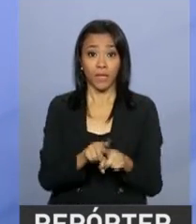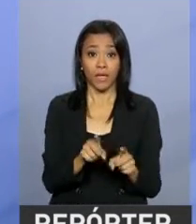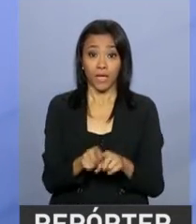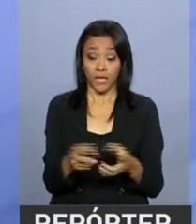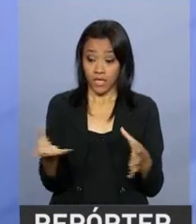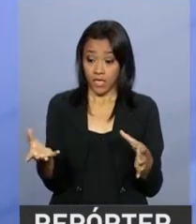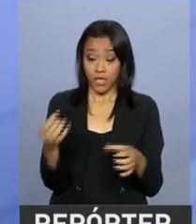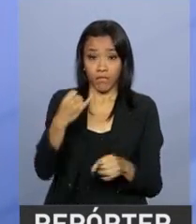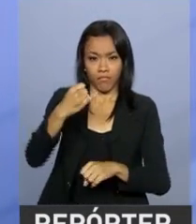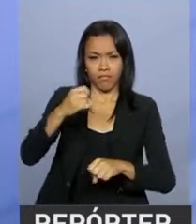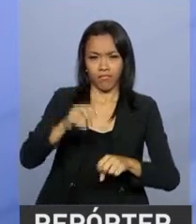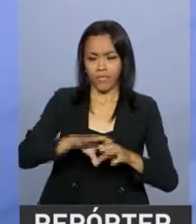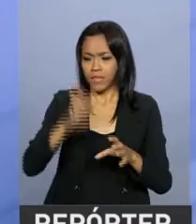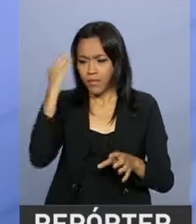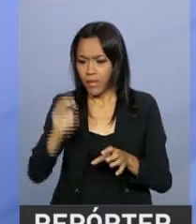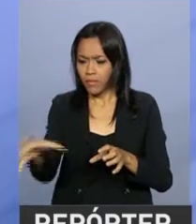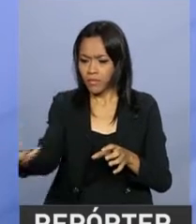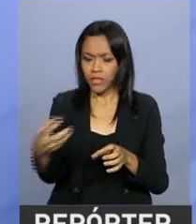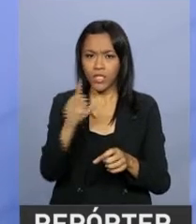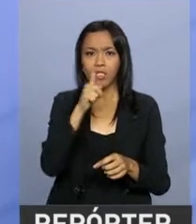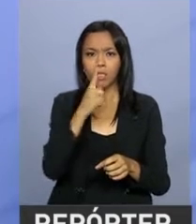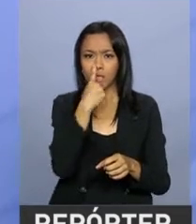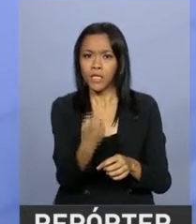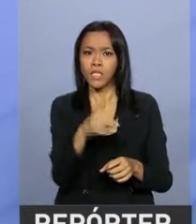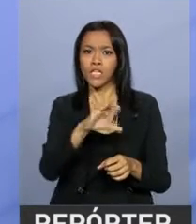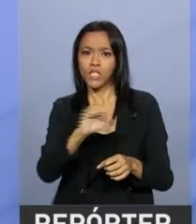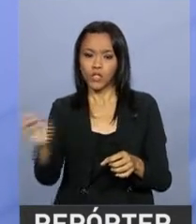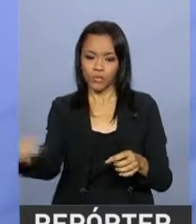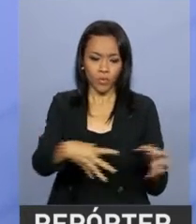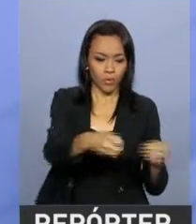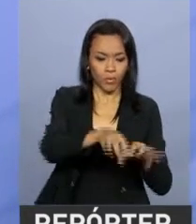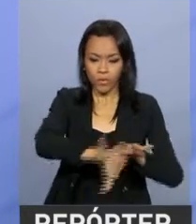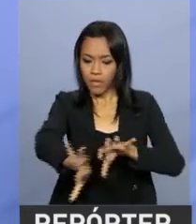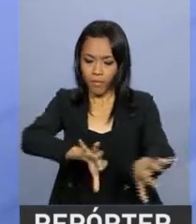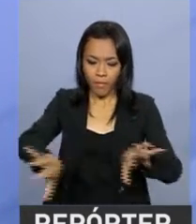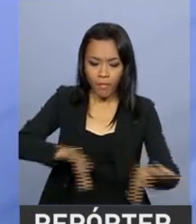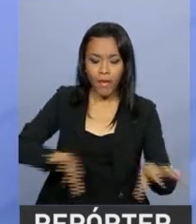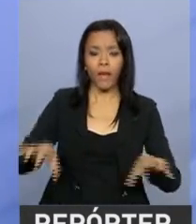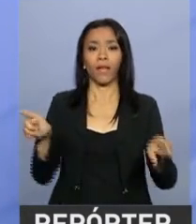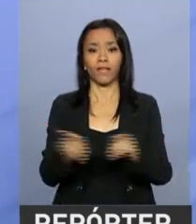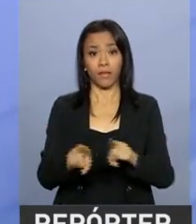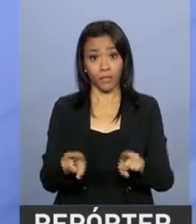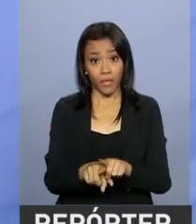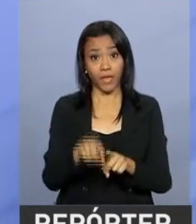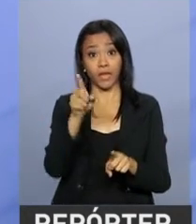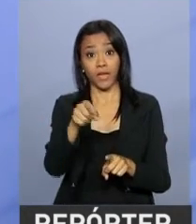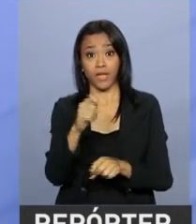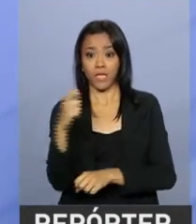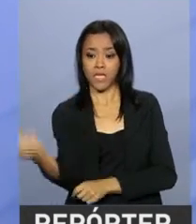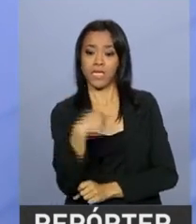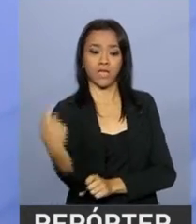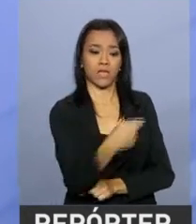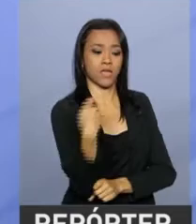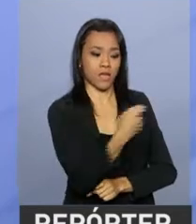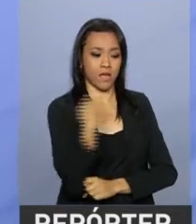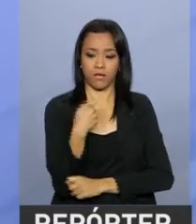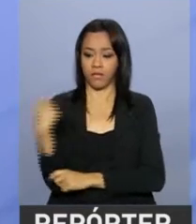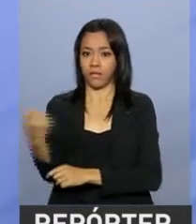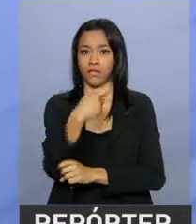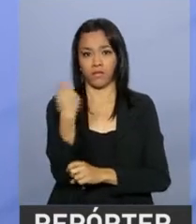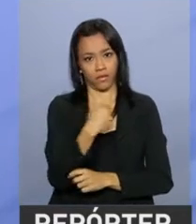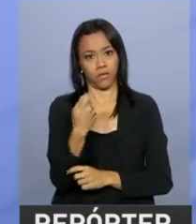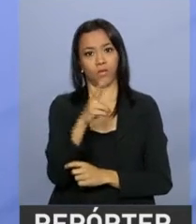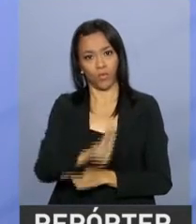resíduos sólidos, infraestrutura hídrica para usos múltiplos, modernização da irrigação, apoio